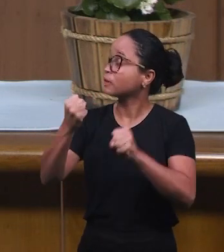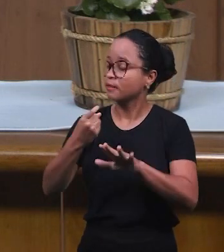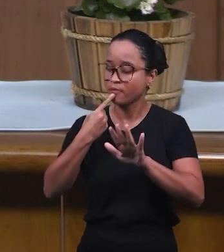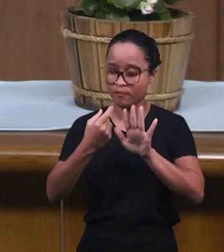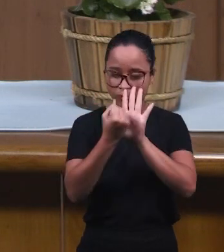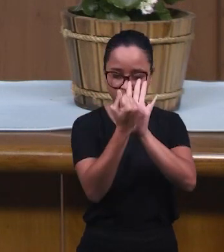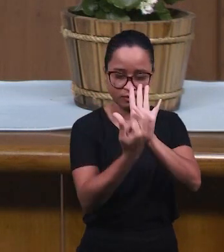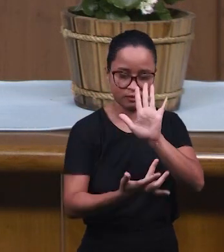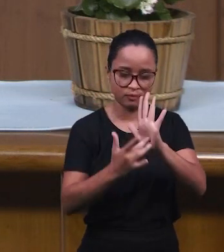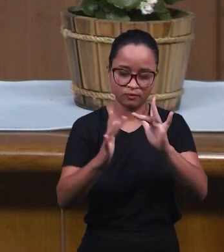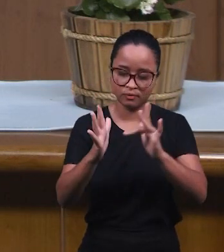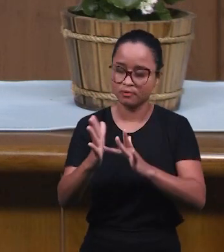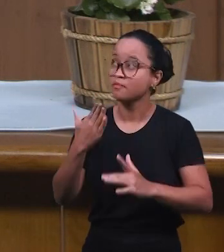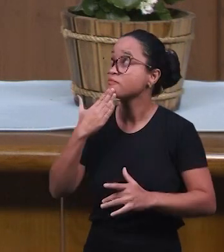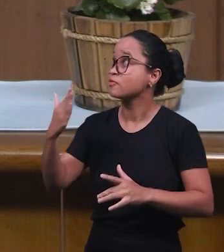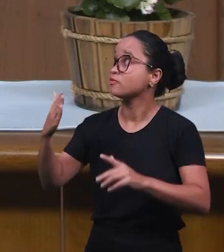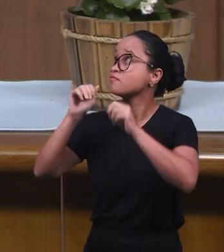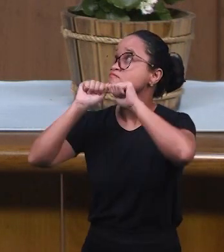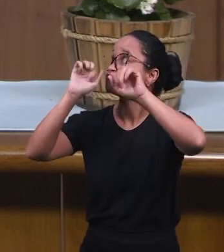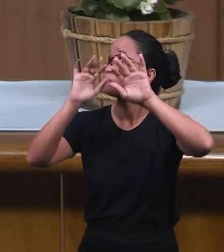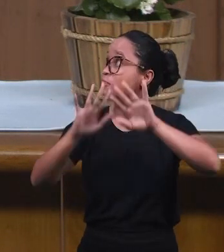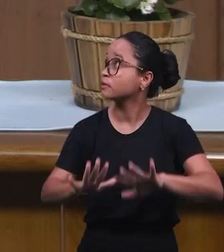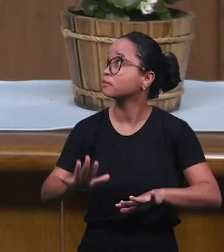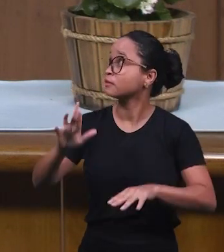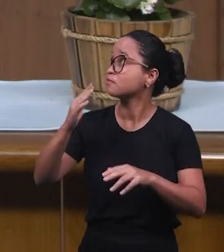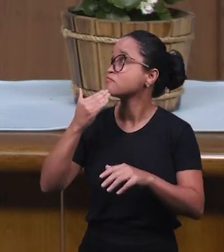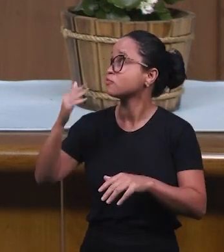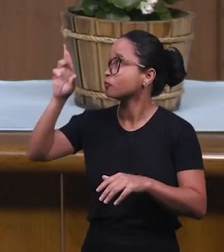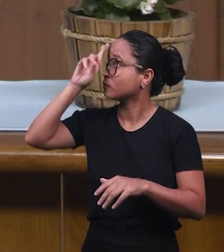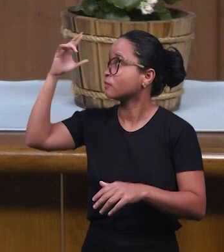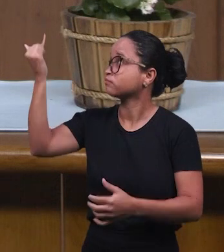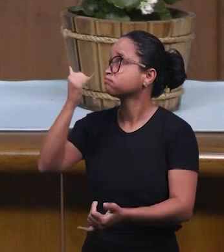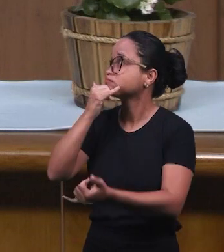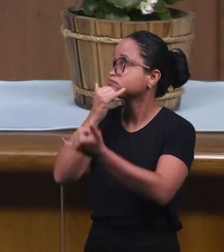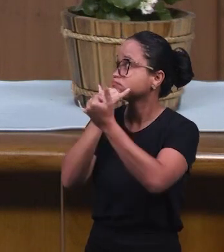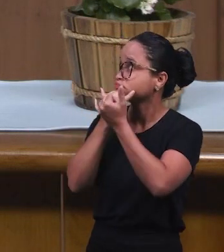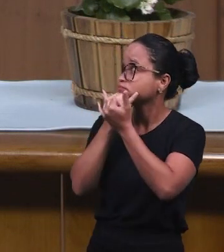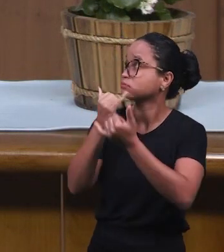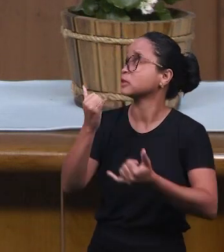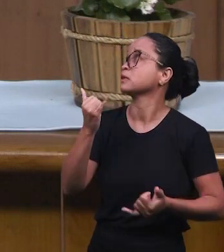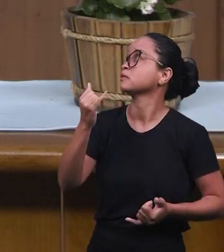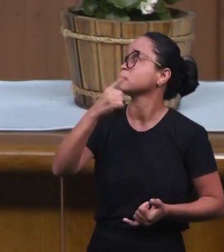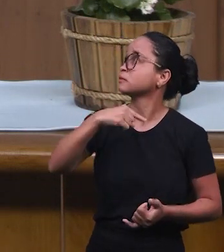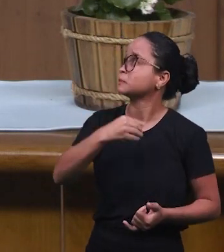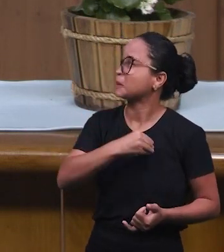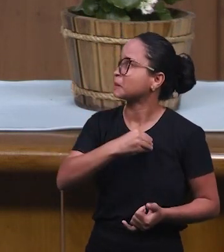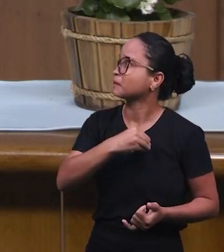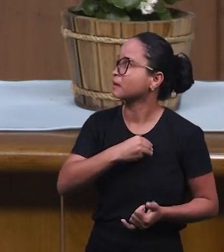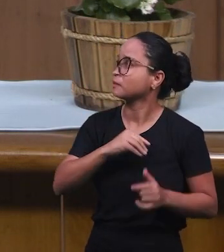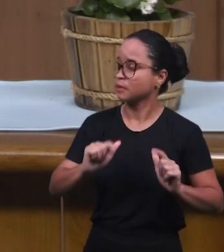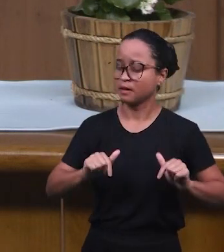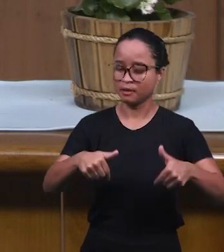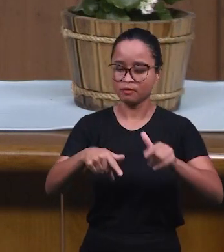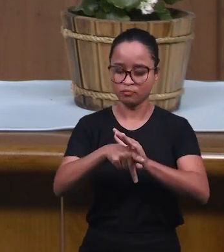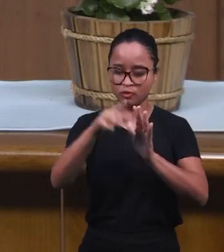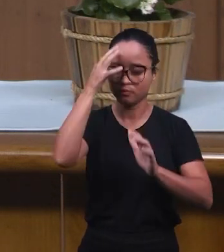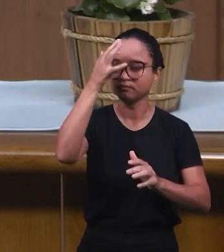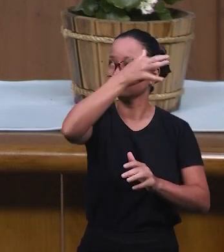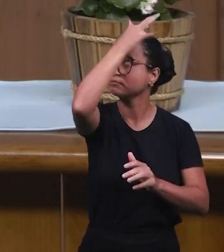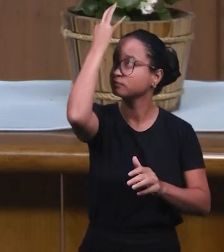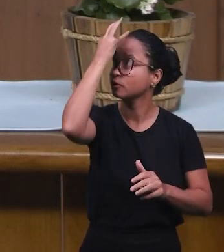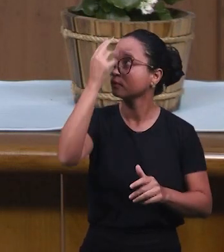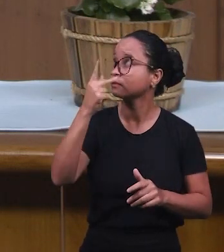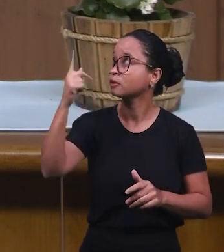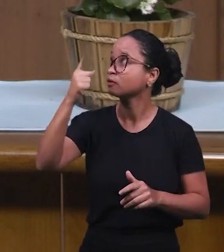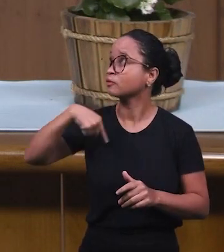Senhor Jesus, pedimos a Tua bênção, pedimos, Senhor, que Tu perdoes agora os nossos pecados pela operação do Teu Santo Espírito e nos